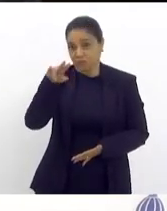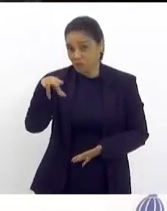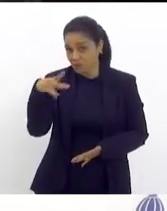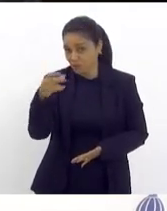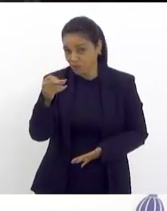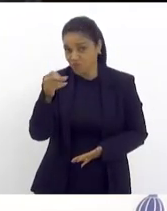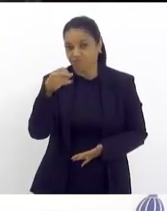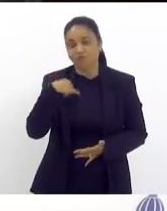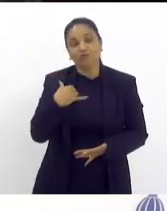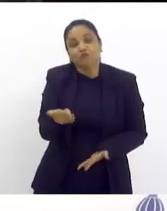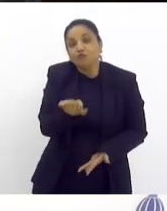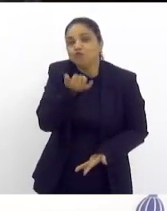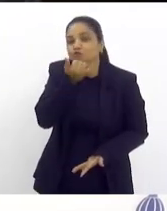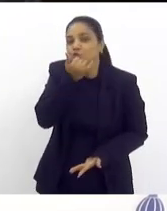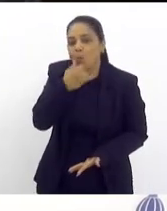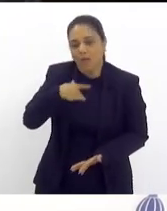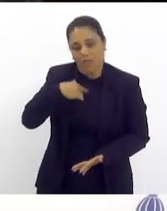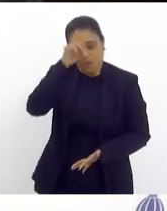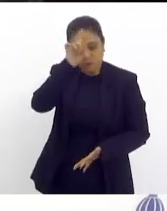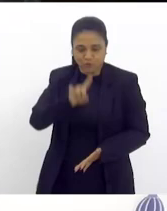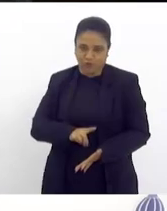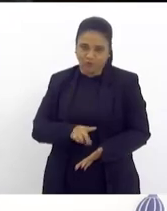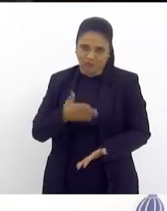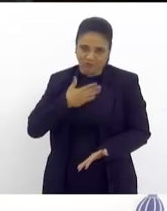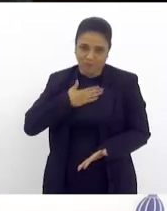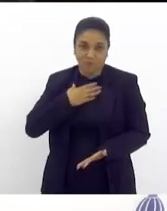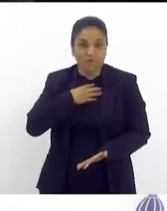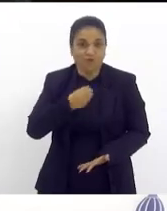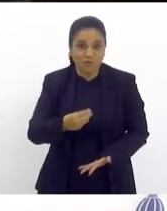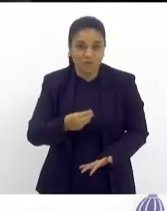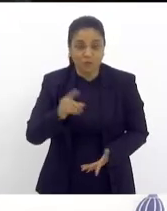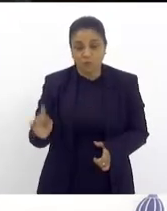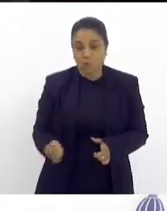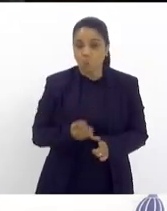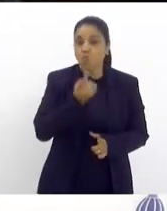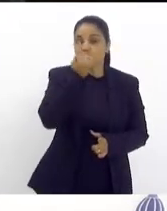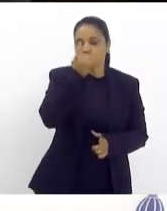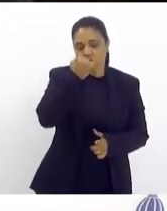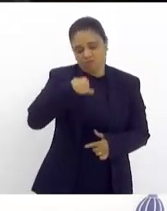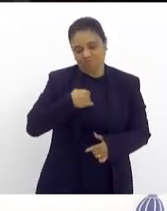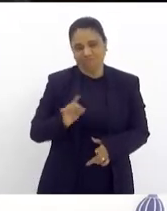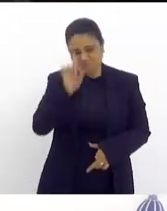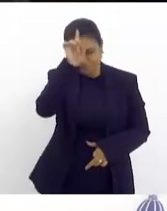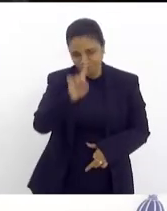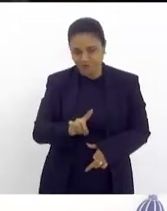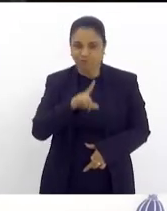Desculpe, mas eu tenho esse direito. Daqui, sou o único que tem esse direito.